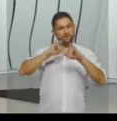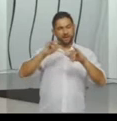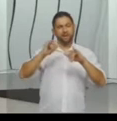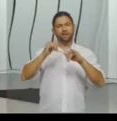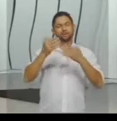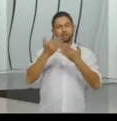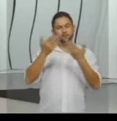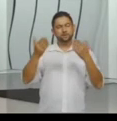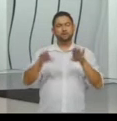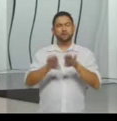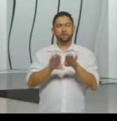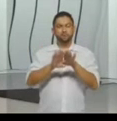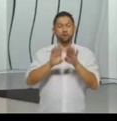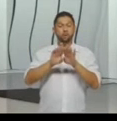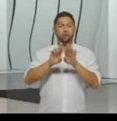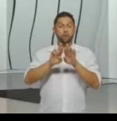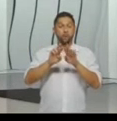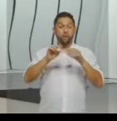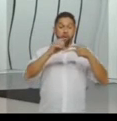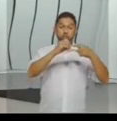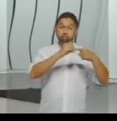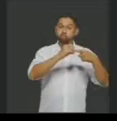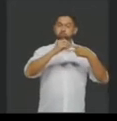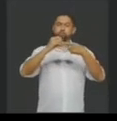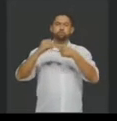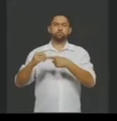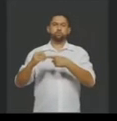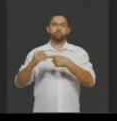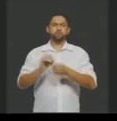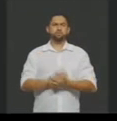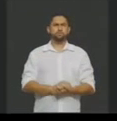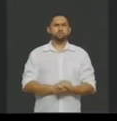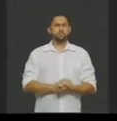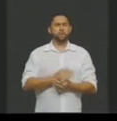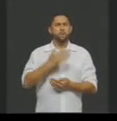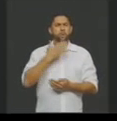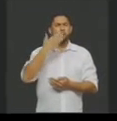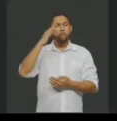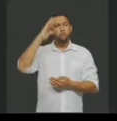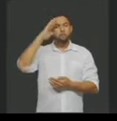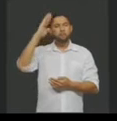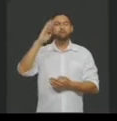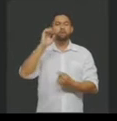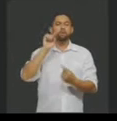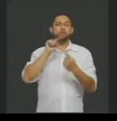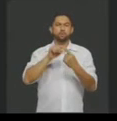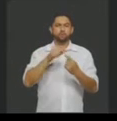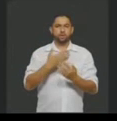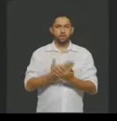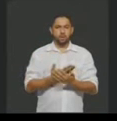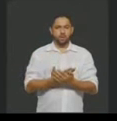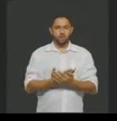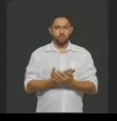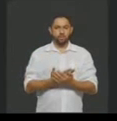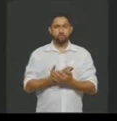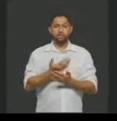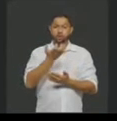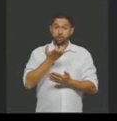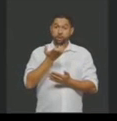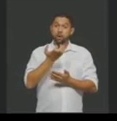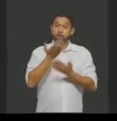protoctista. Bom, qual é o principal objetivo desta aula? Eu gostaria que você, aluno,